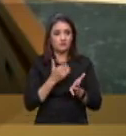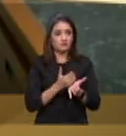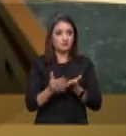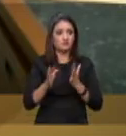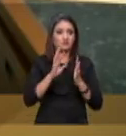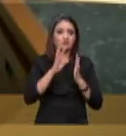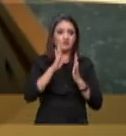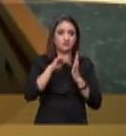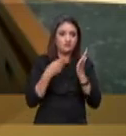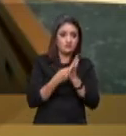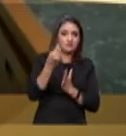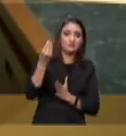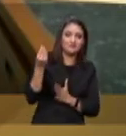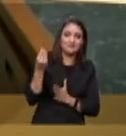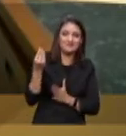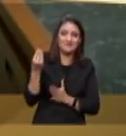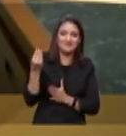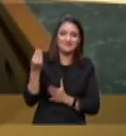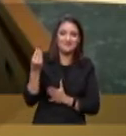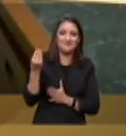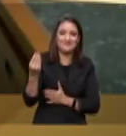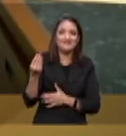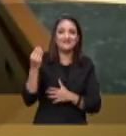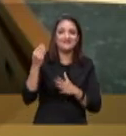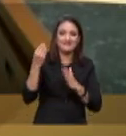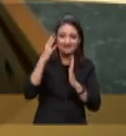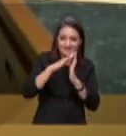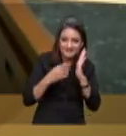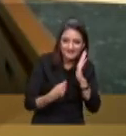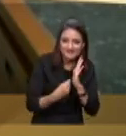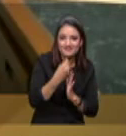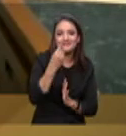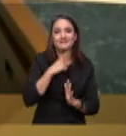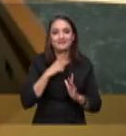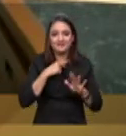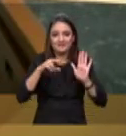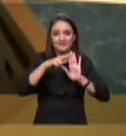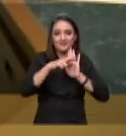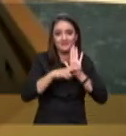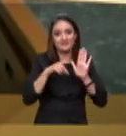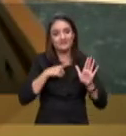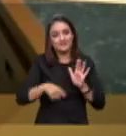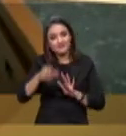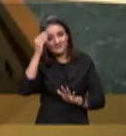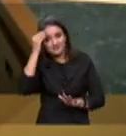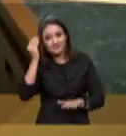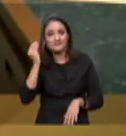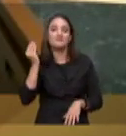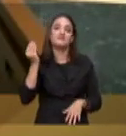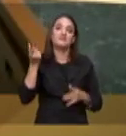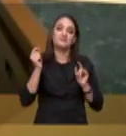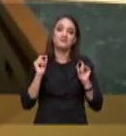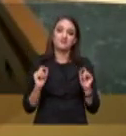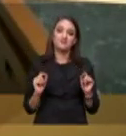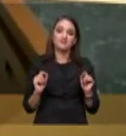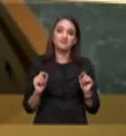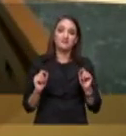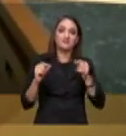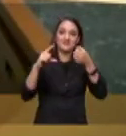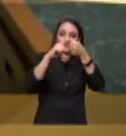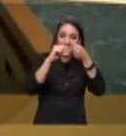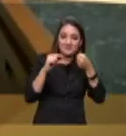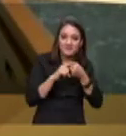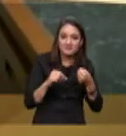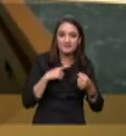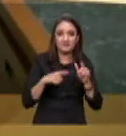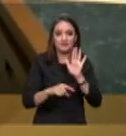da inconstitucionalização das normas e da necessidade de uma interpretação do artigo do dispositivo